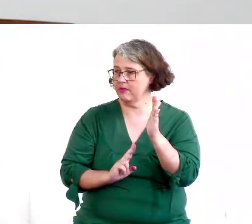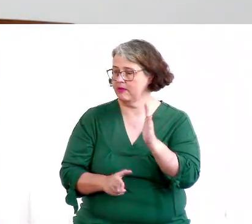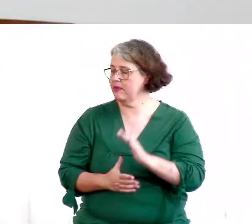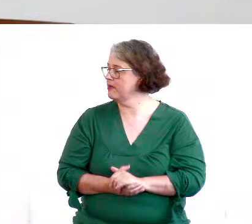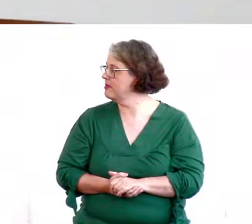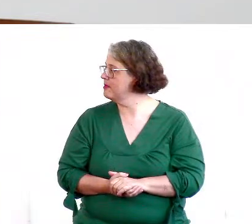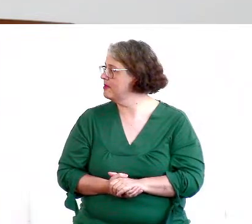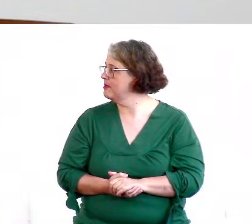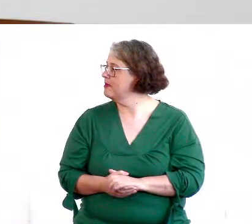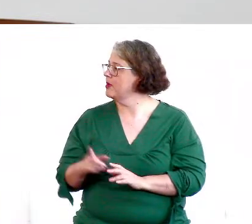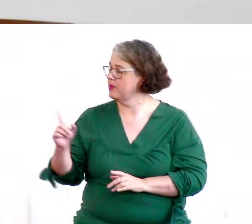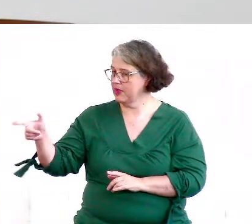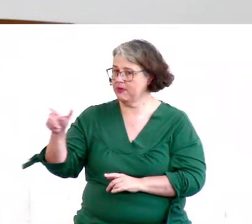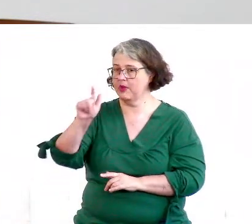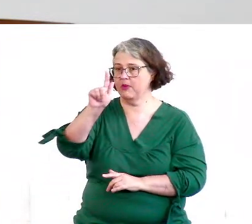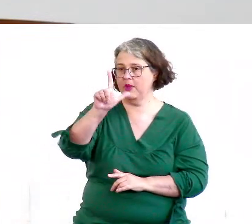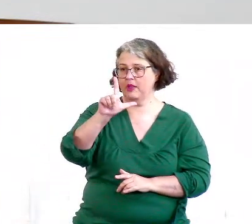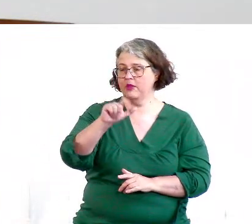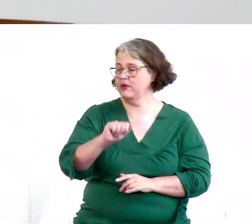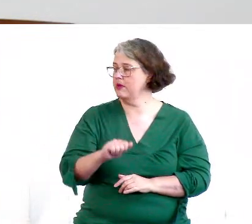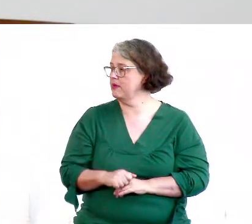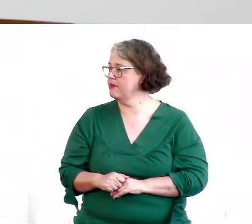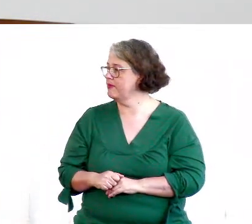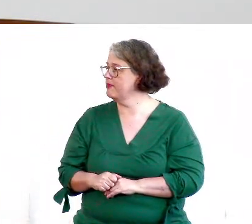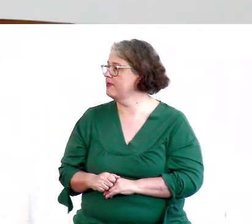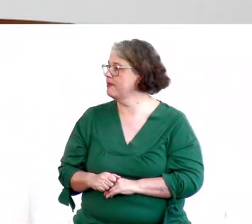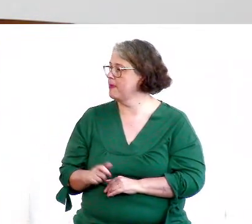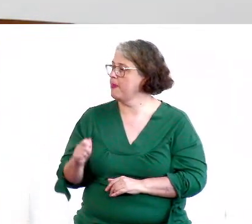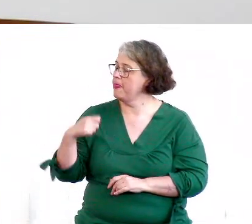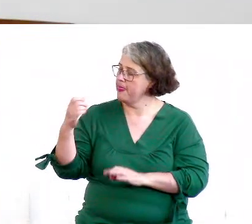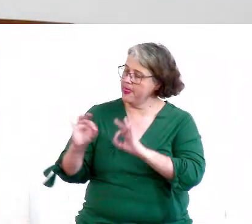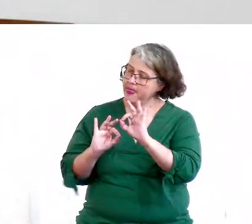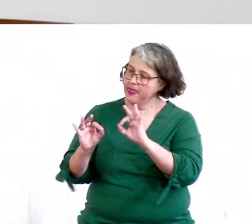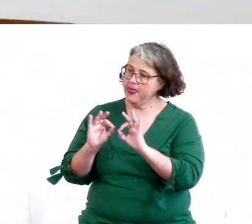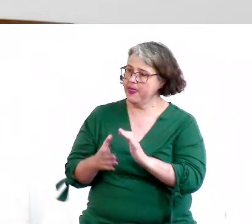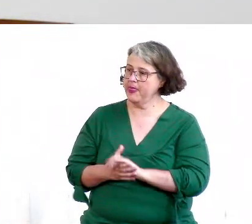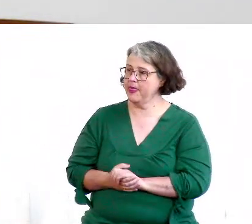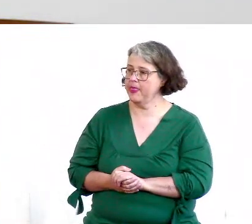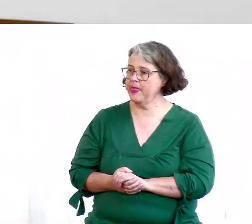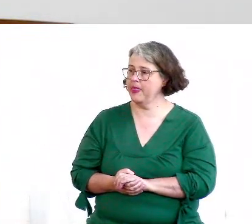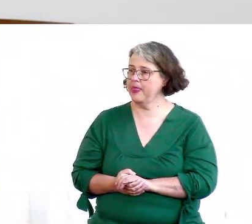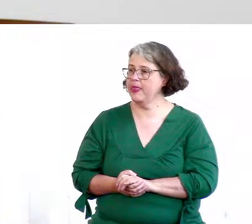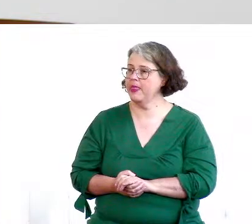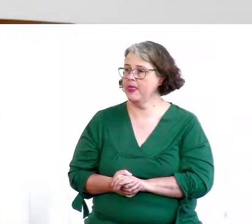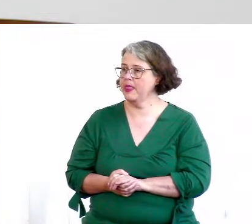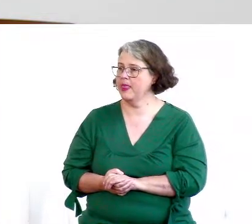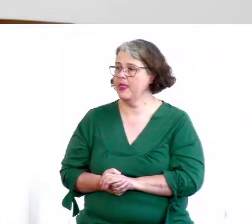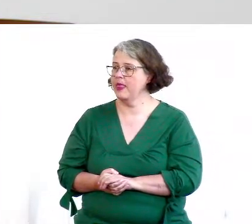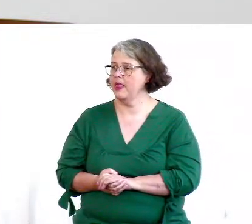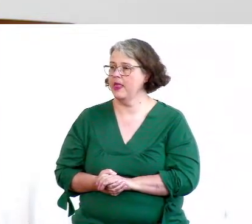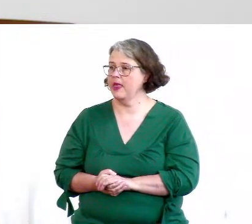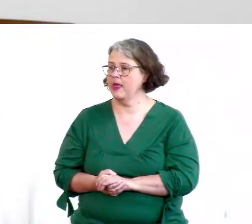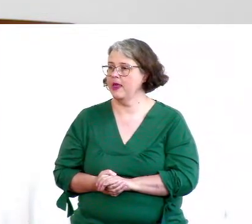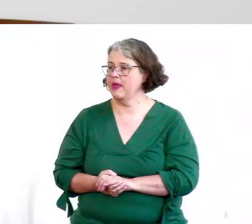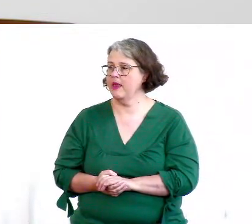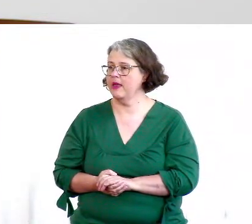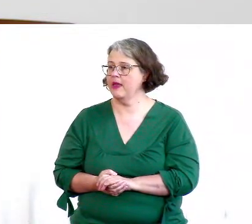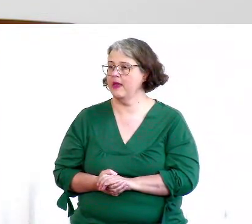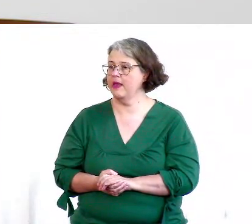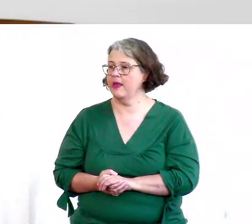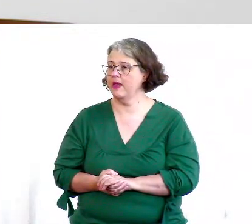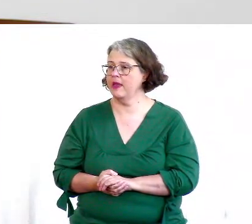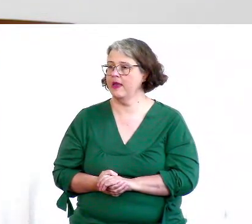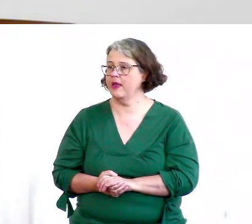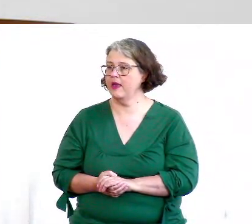com o LG, e nós também disponibilizaremos via Google Forms, né? Vamos fazer boas indicações, meus